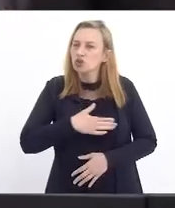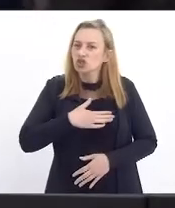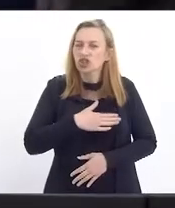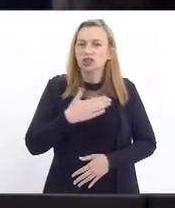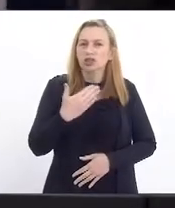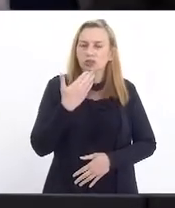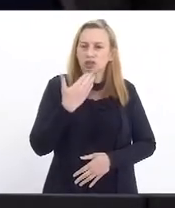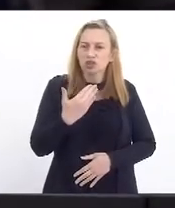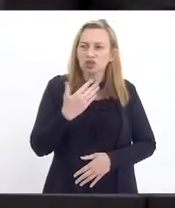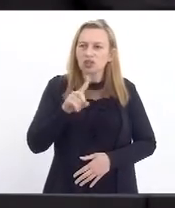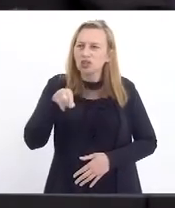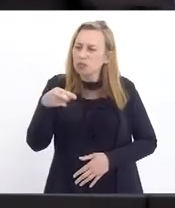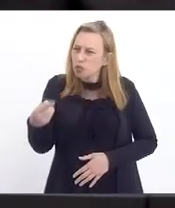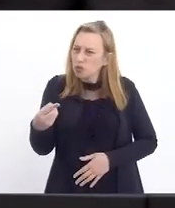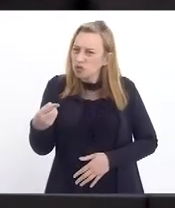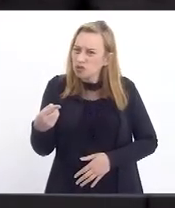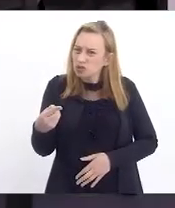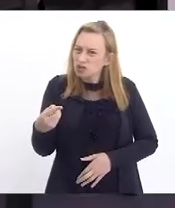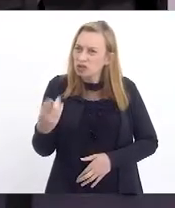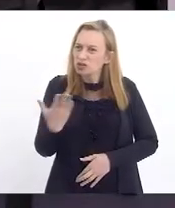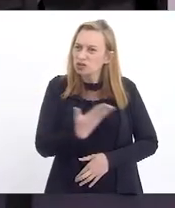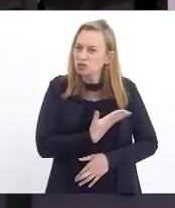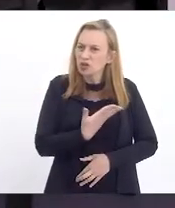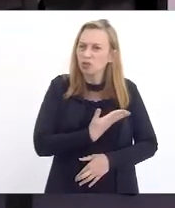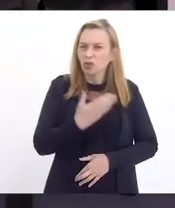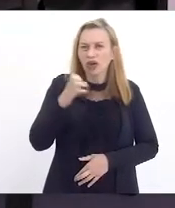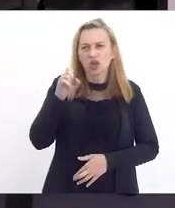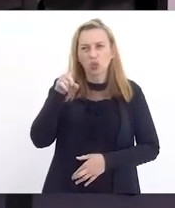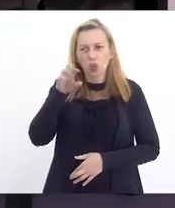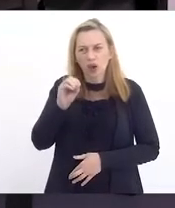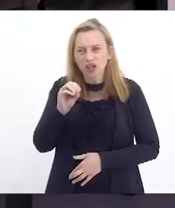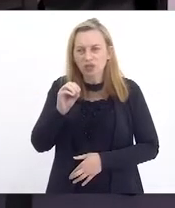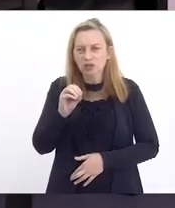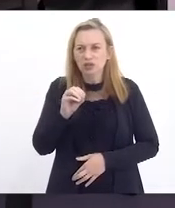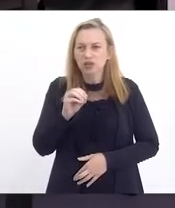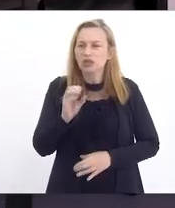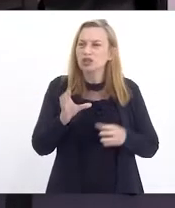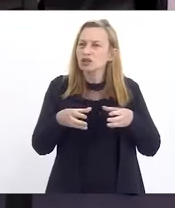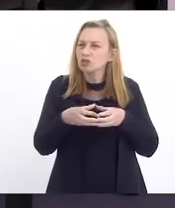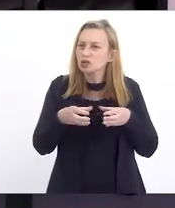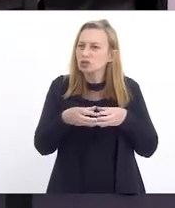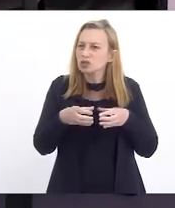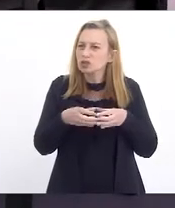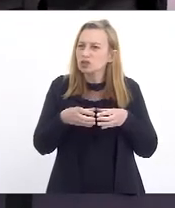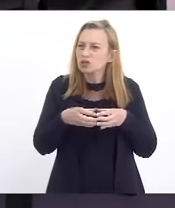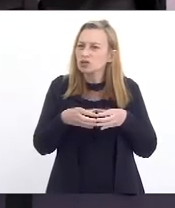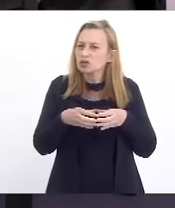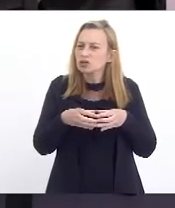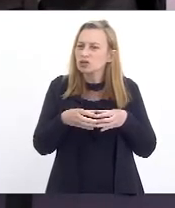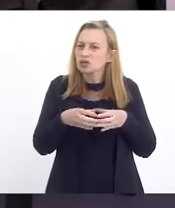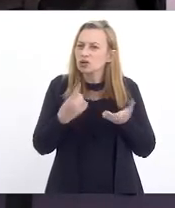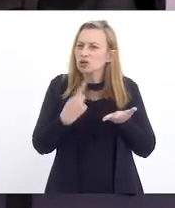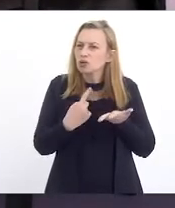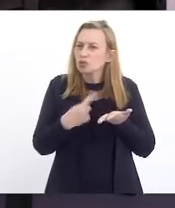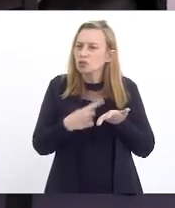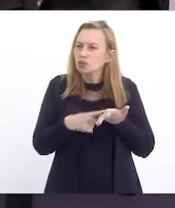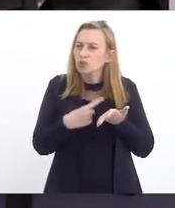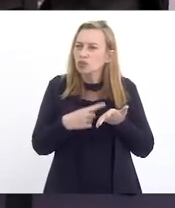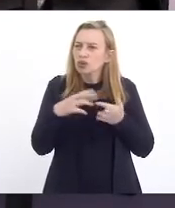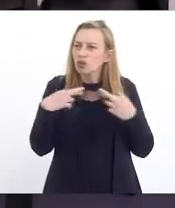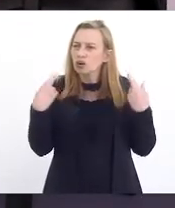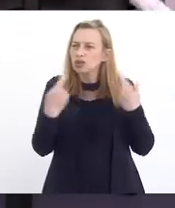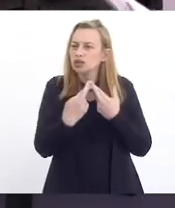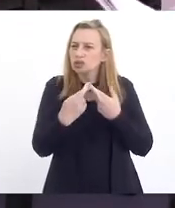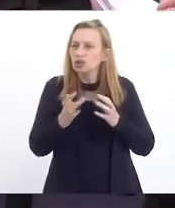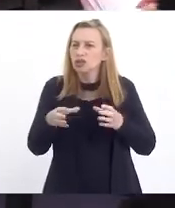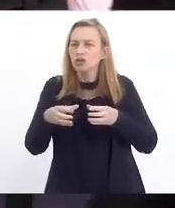sugerir que depois o nosso amigo Eduardo, da comissão, cadê Eduardo? Marcasse uma reunião da